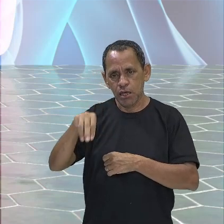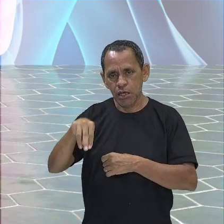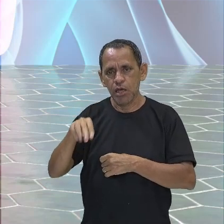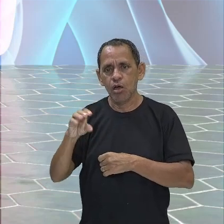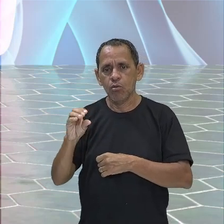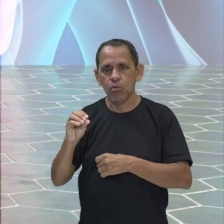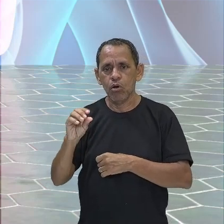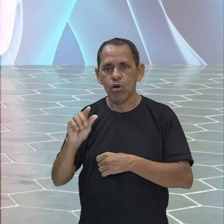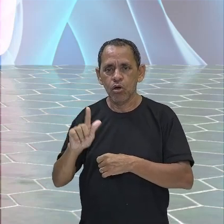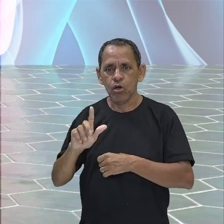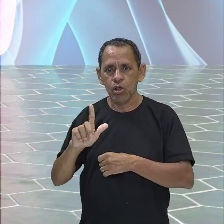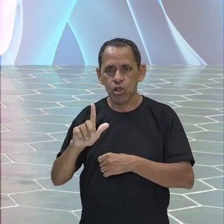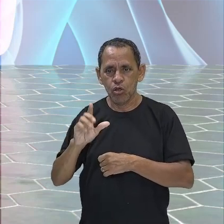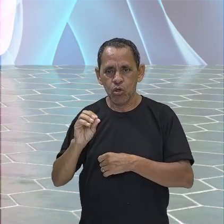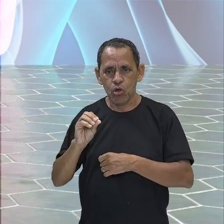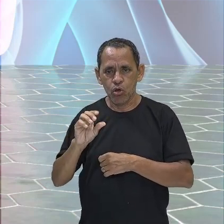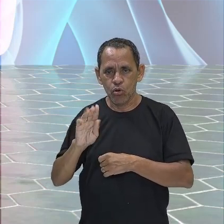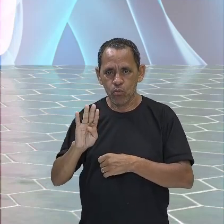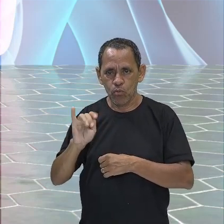proteína globular que vai ser